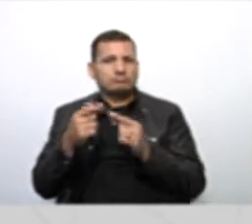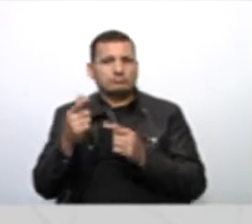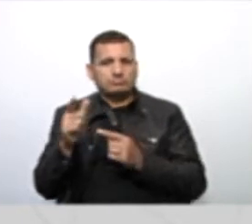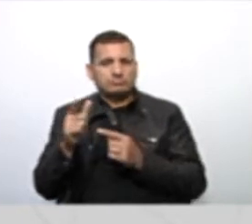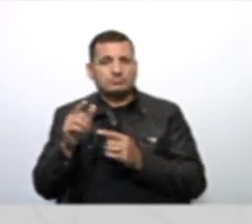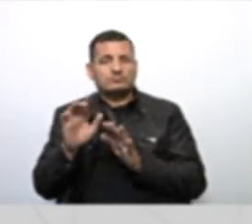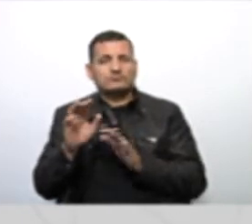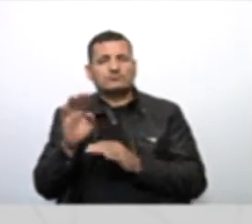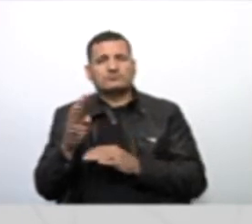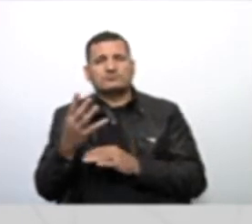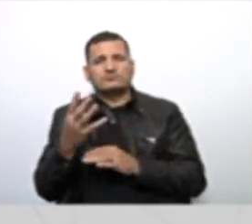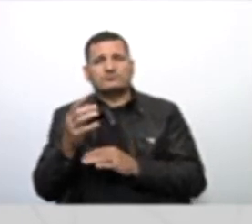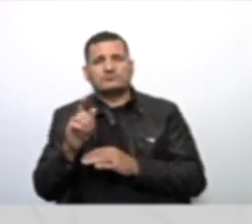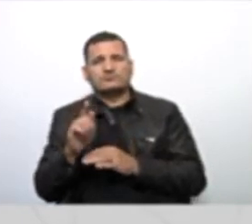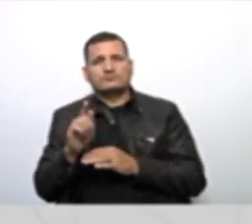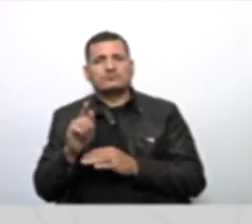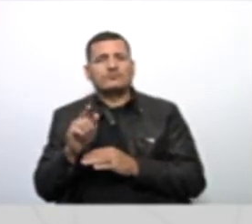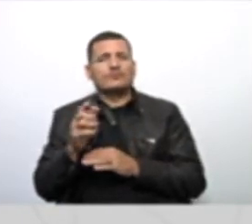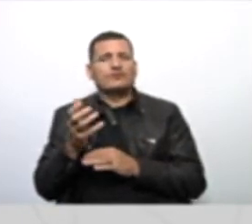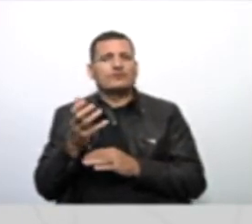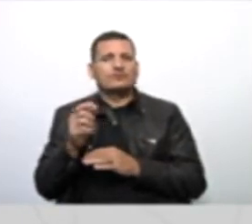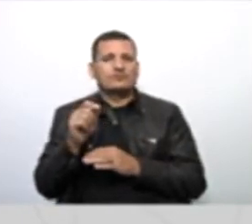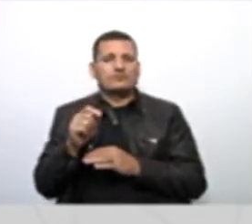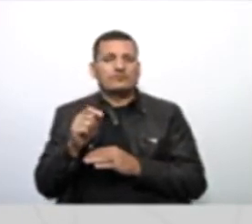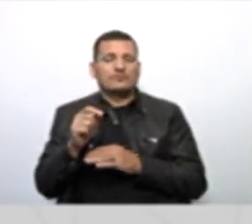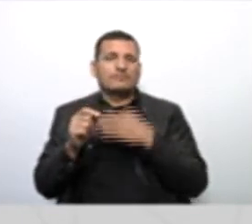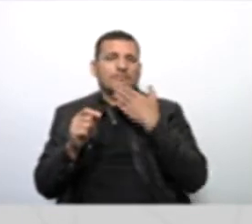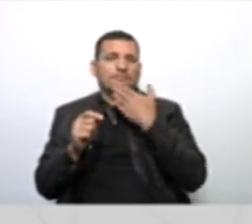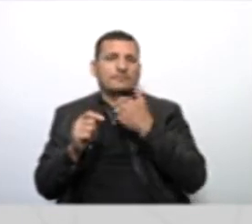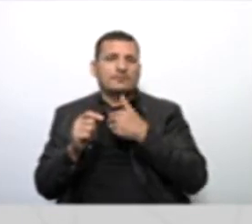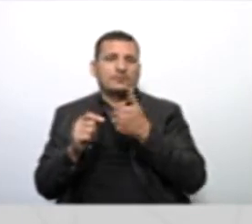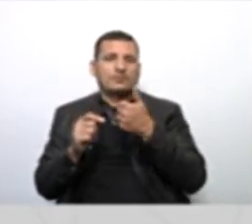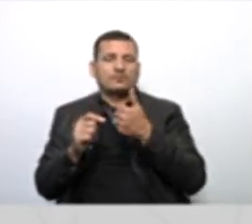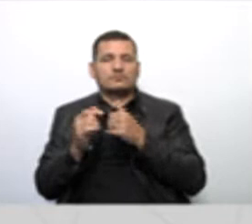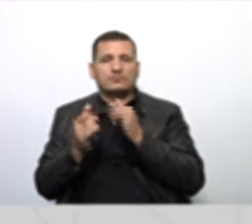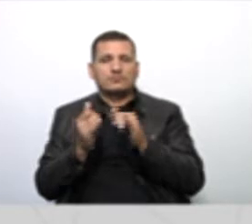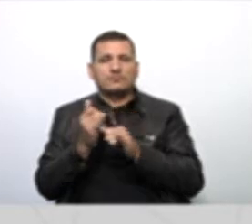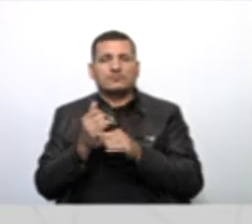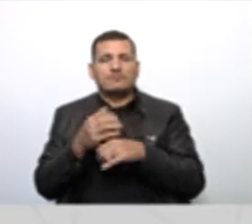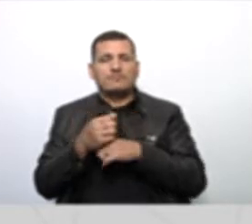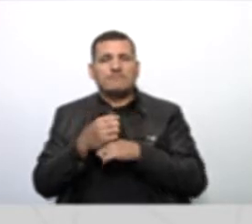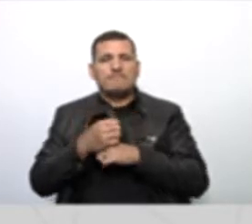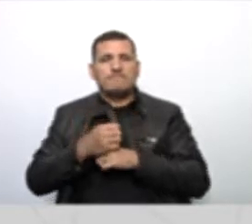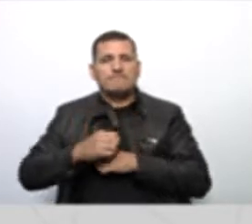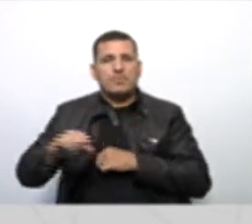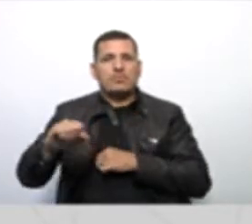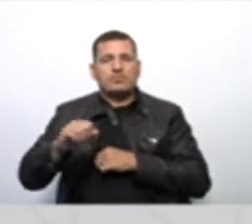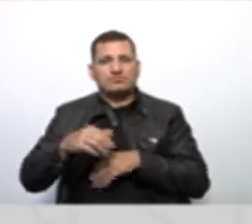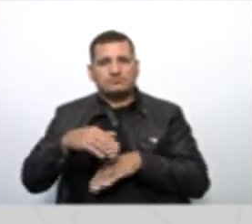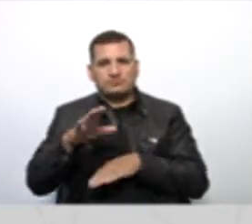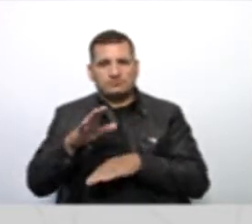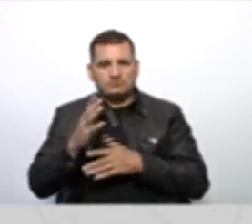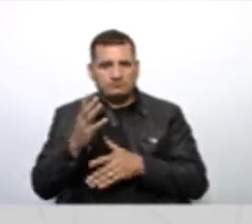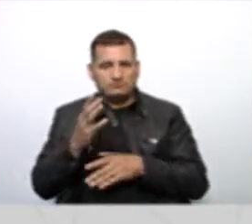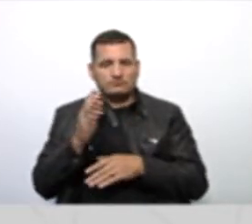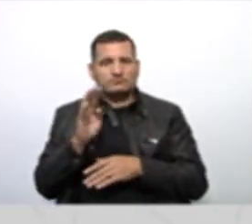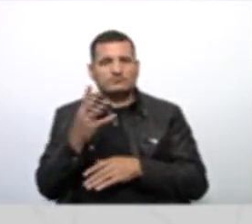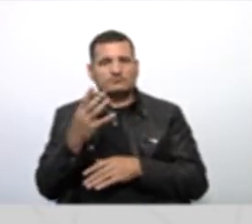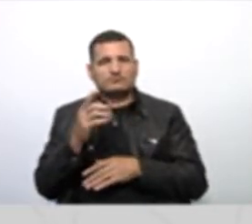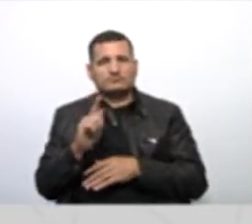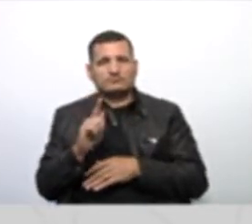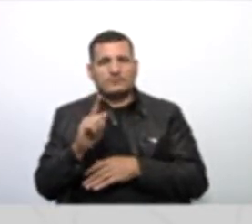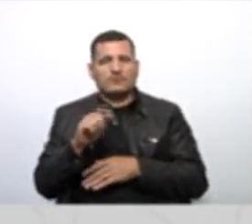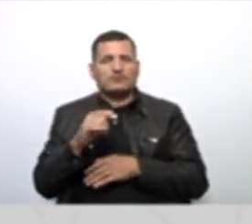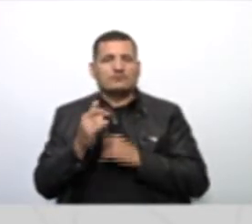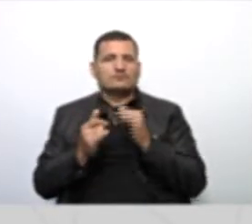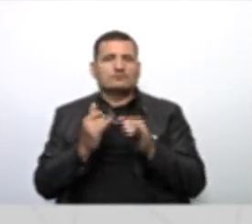eles focaram, eles pensaram que queriam uma melhoria mais na internet, velocidade. Então, a 4G veio para isso. Ela é essencial